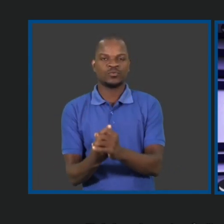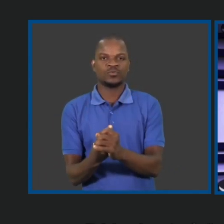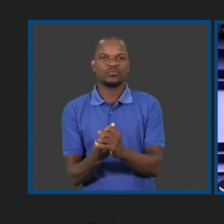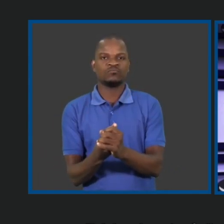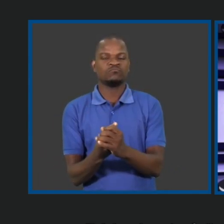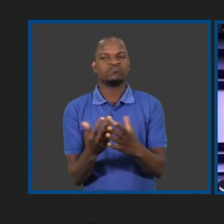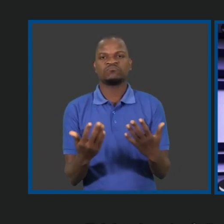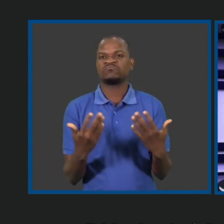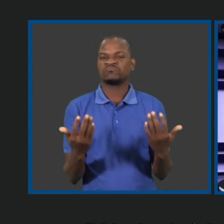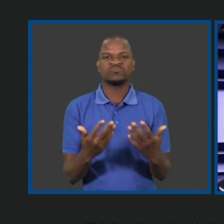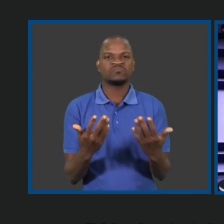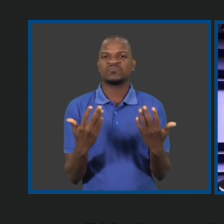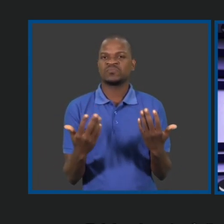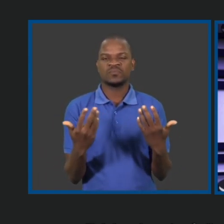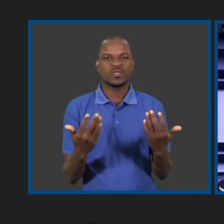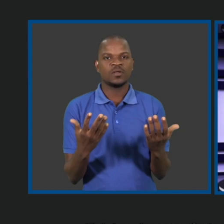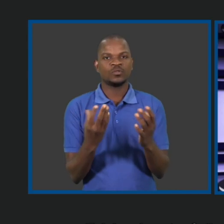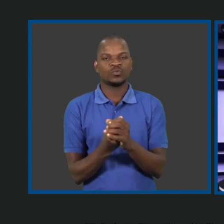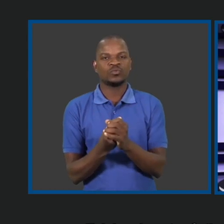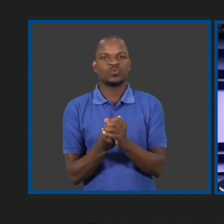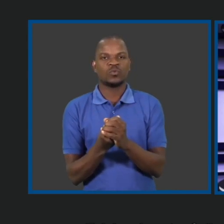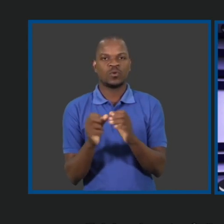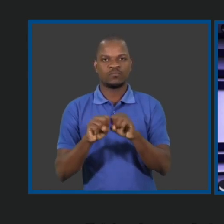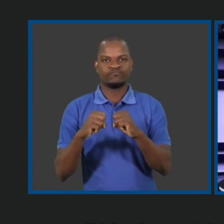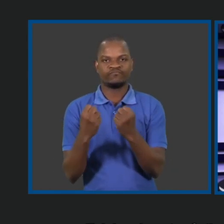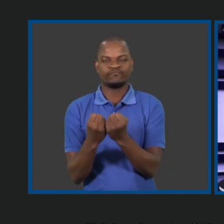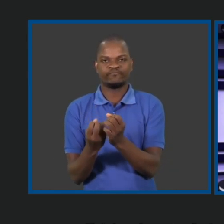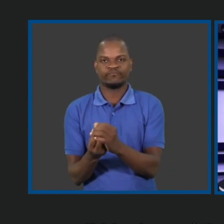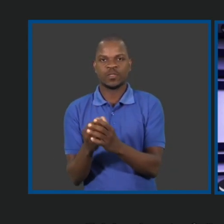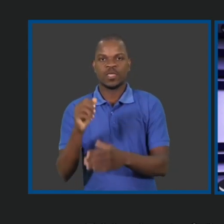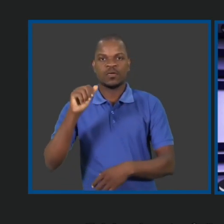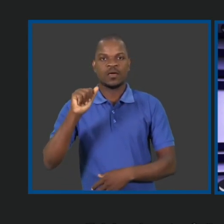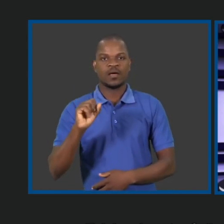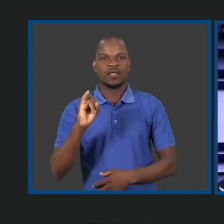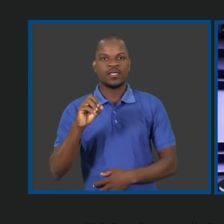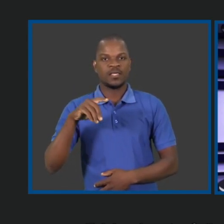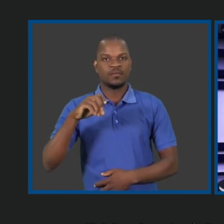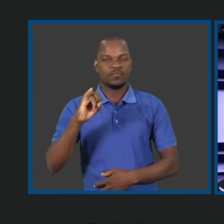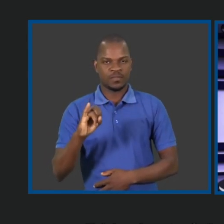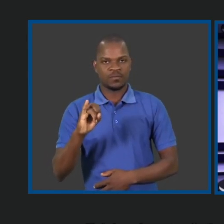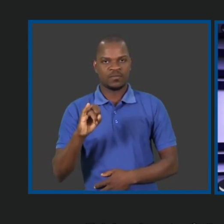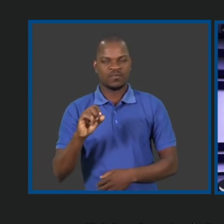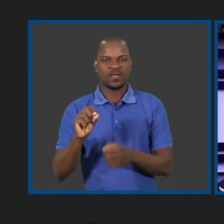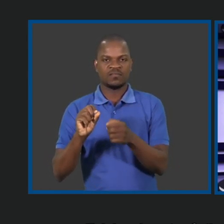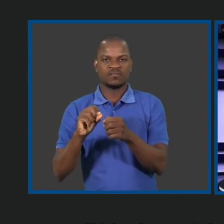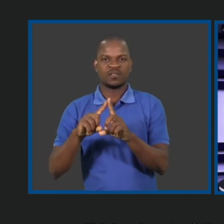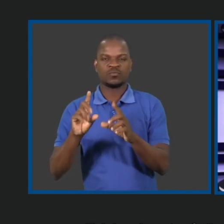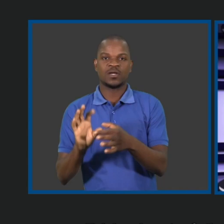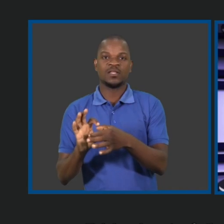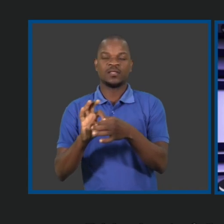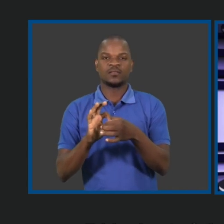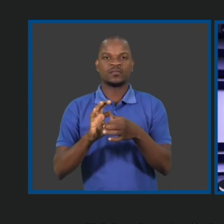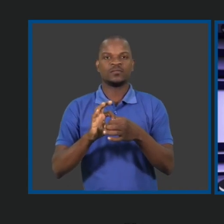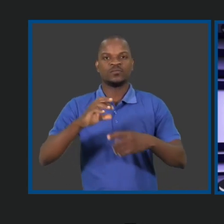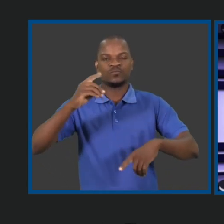com posso fazer referência com a IPE que é a aliança de implementação de